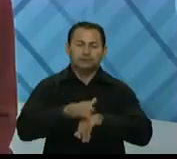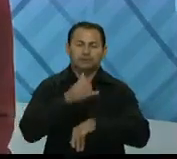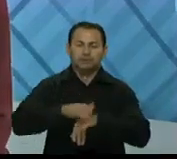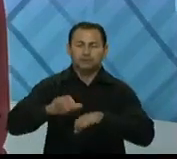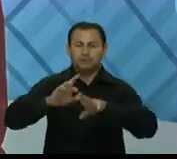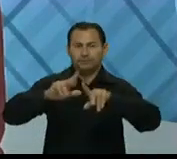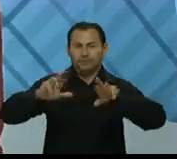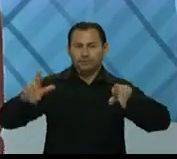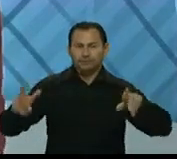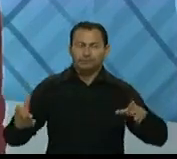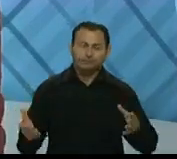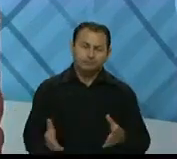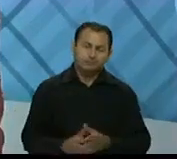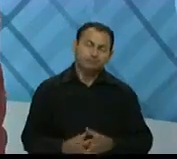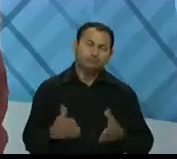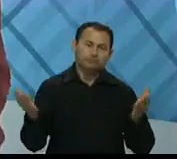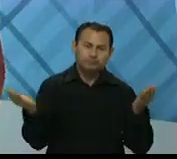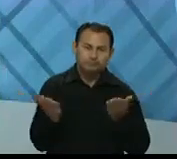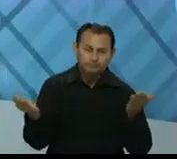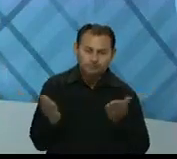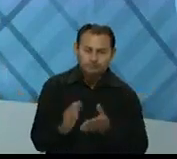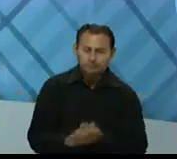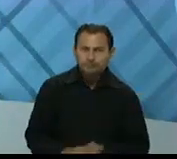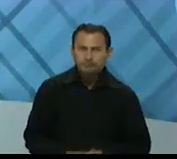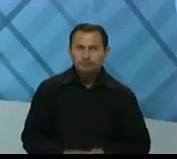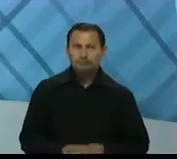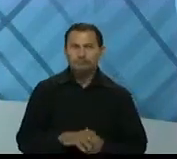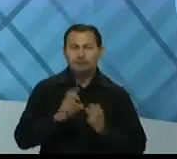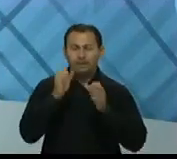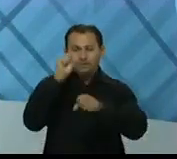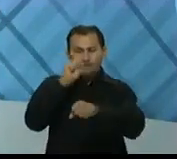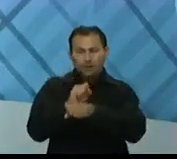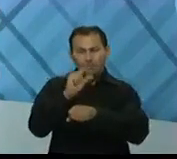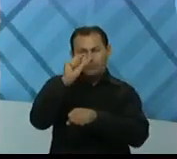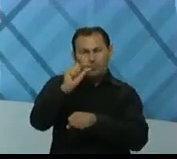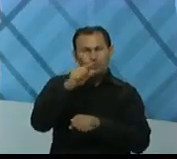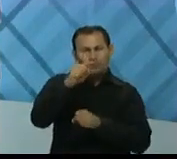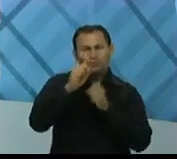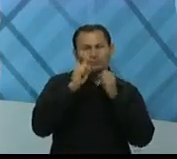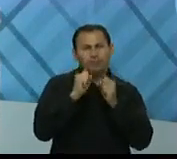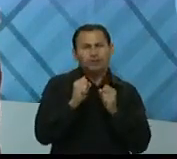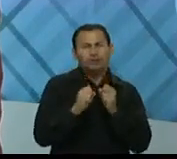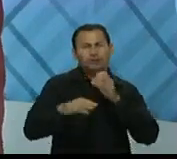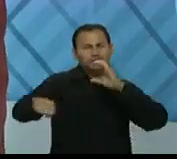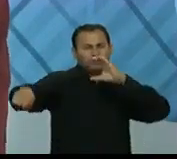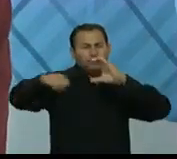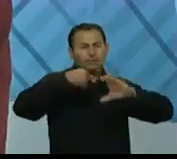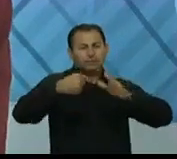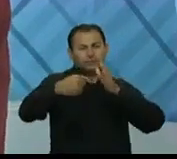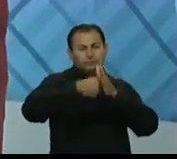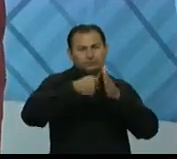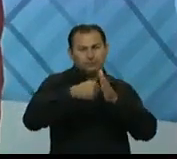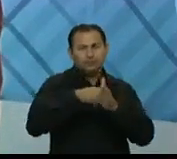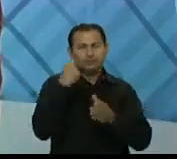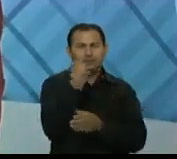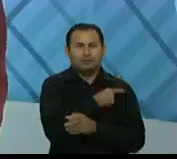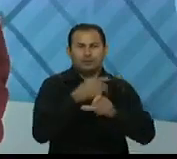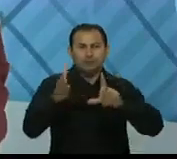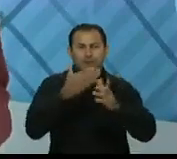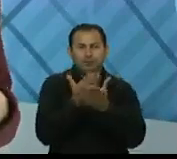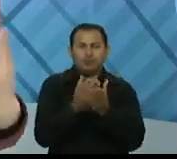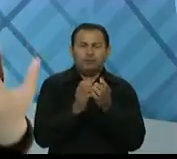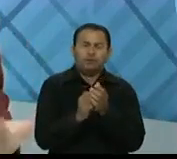estratégias diferentes. Então, agora, eu vou dar uma pausa para que você envie suas contribuições para a nossa